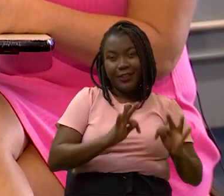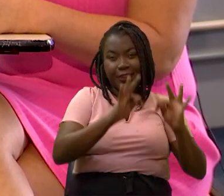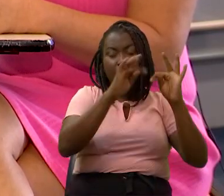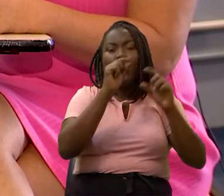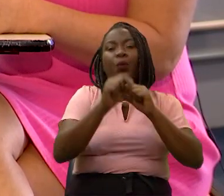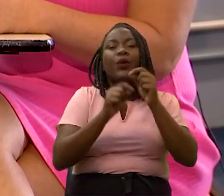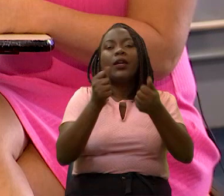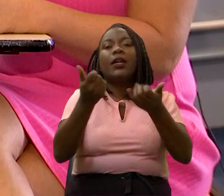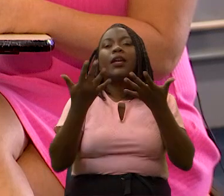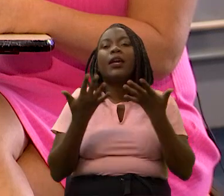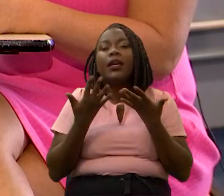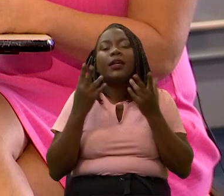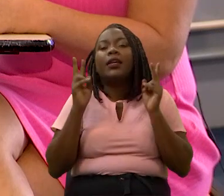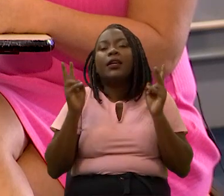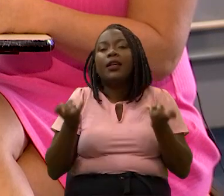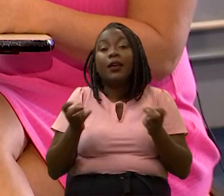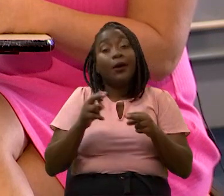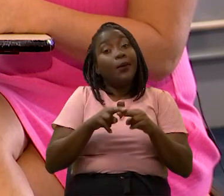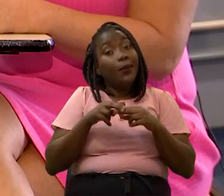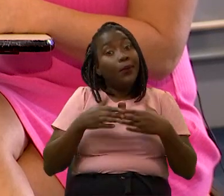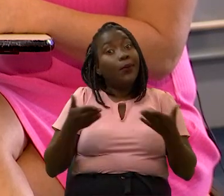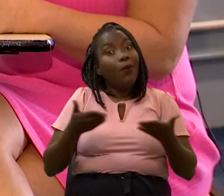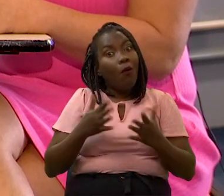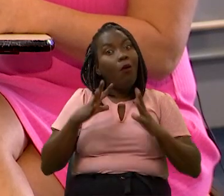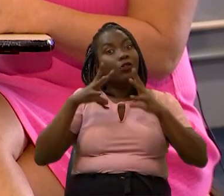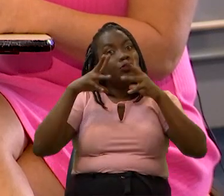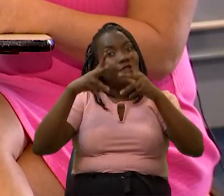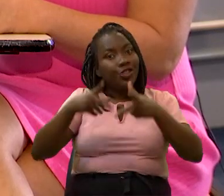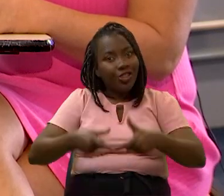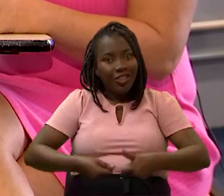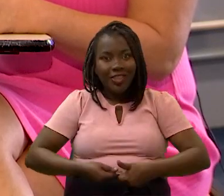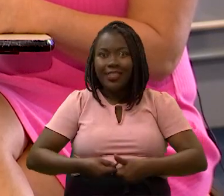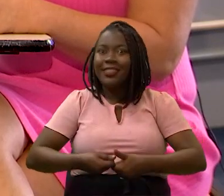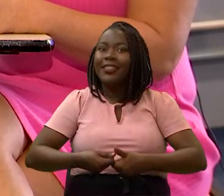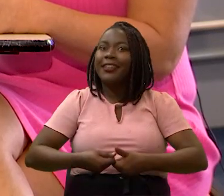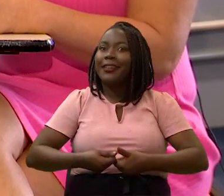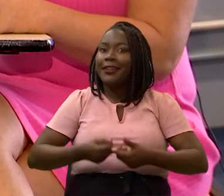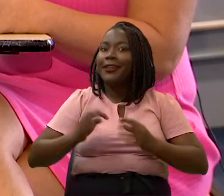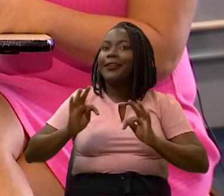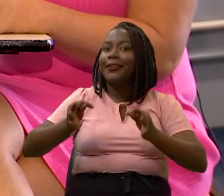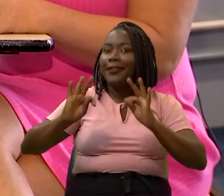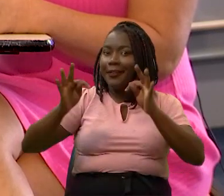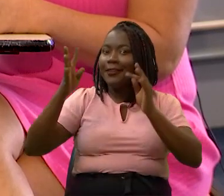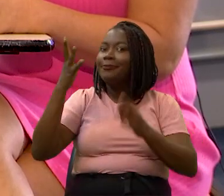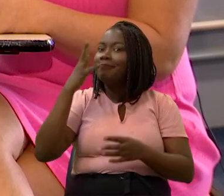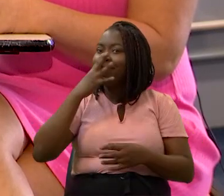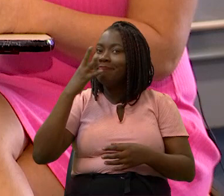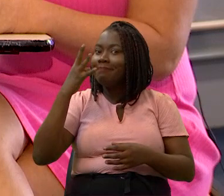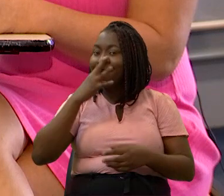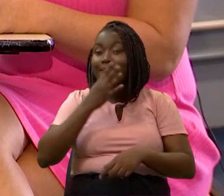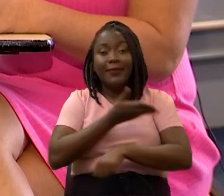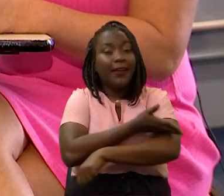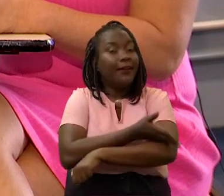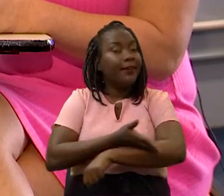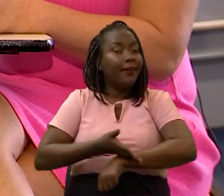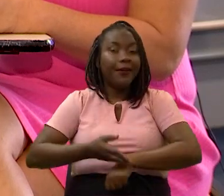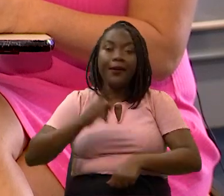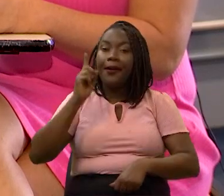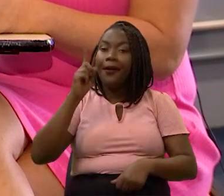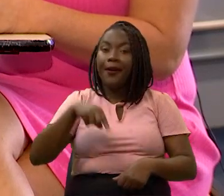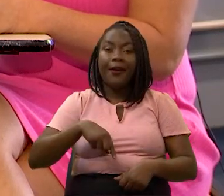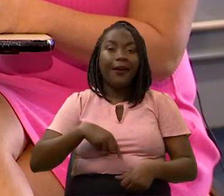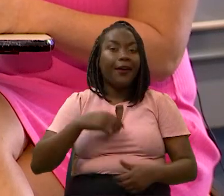envolve a tecnologia, o que você pode falar sobre isso? Porque hoje a gente está num mundo, não com uma tecnologia impressionante. A